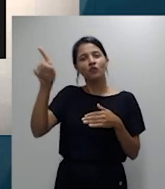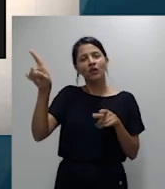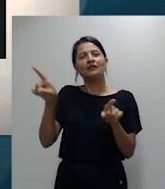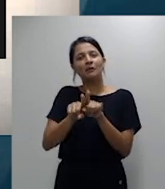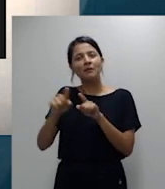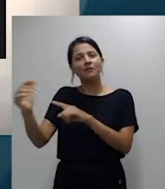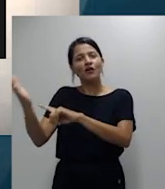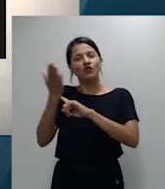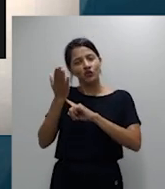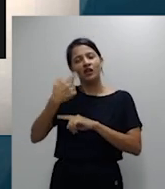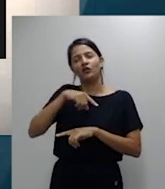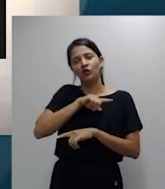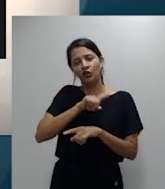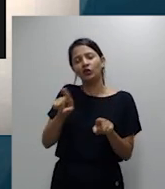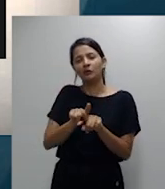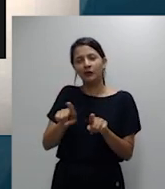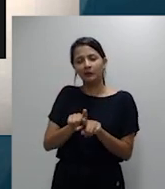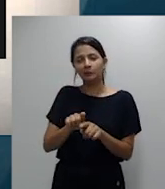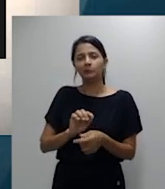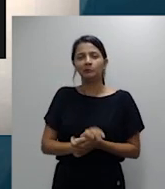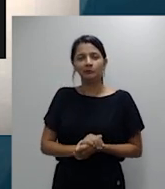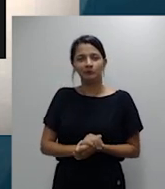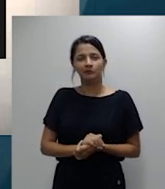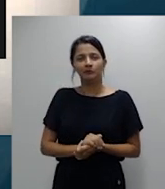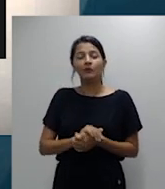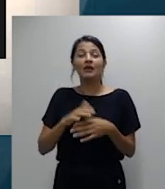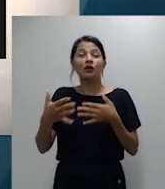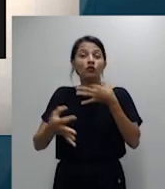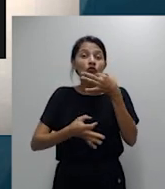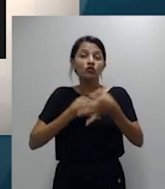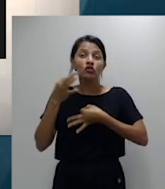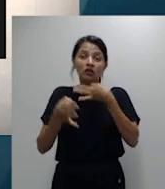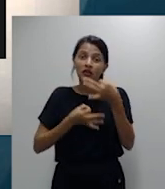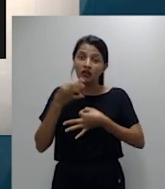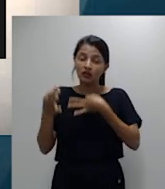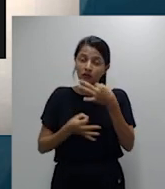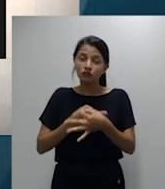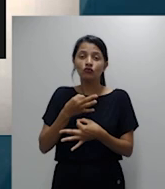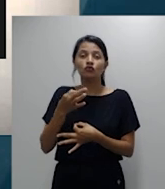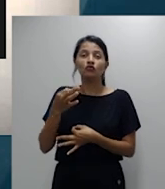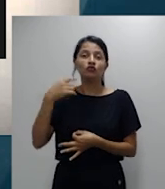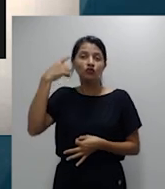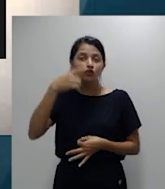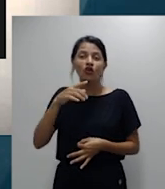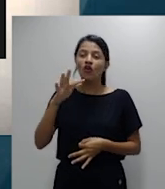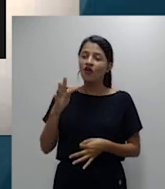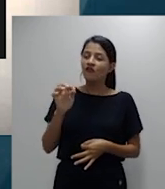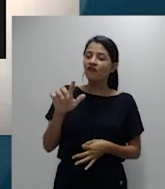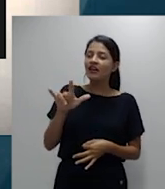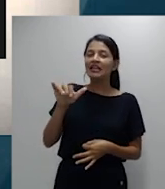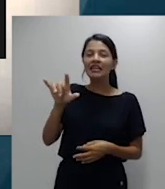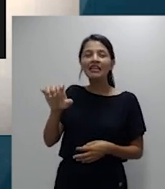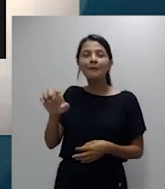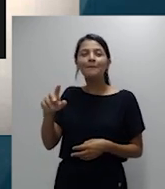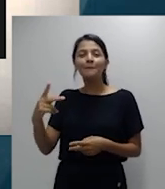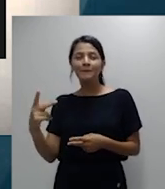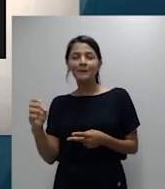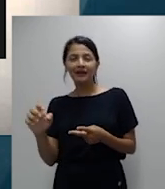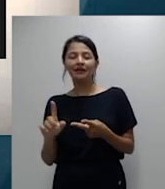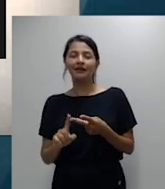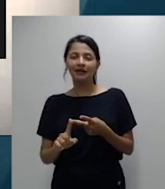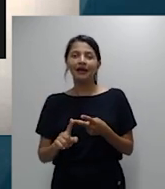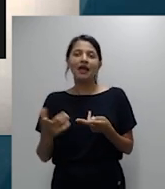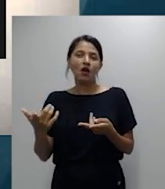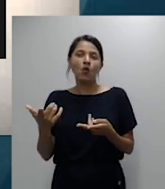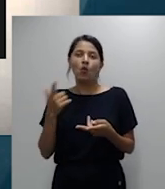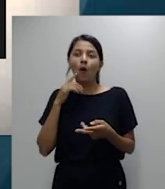gente então poderemos então Doutor Felipe e chegou agora eu tô Candida marca vou fazer um